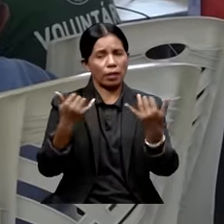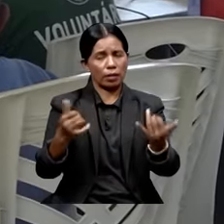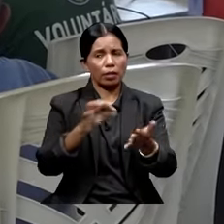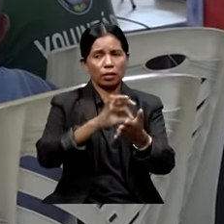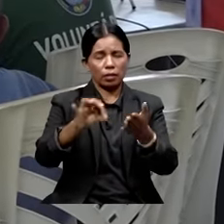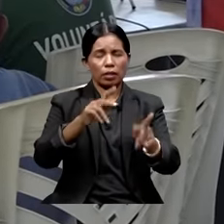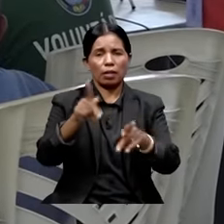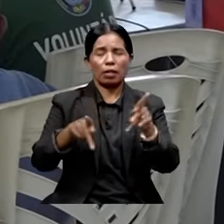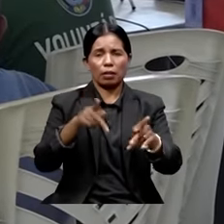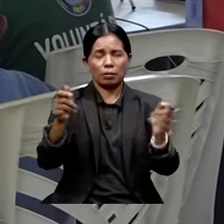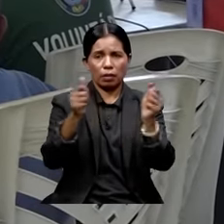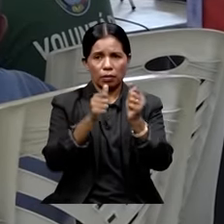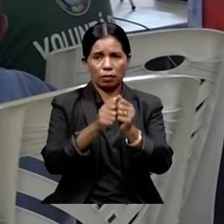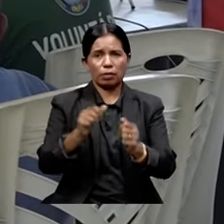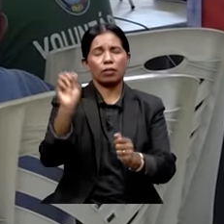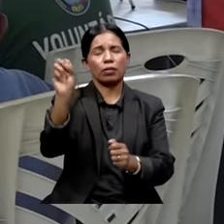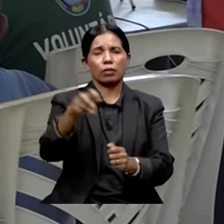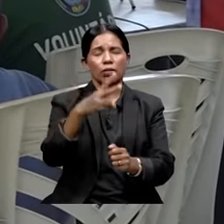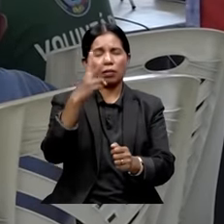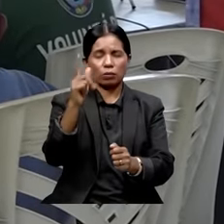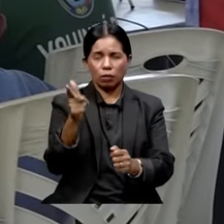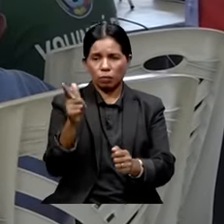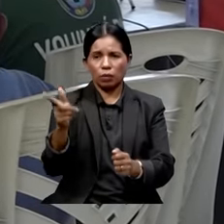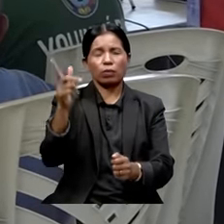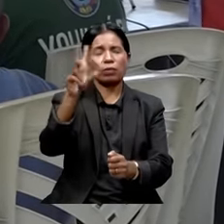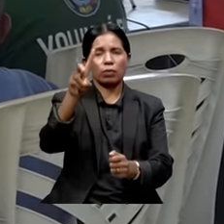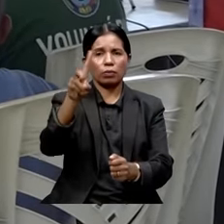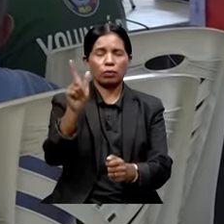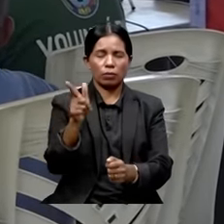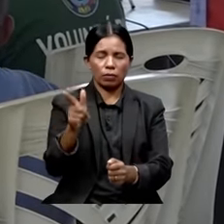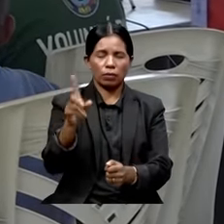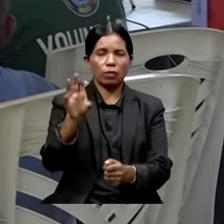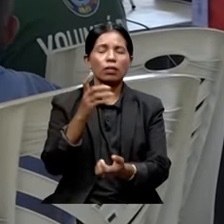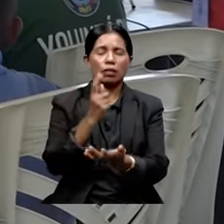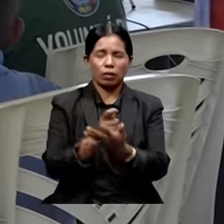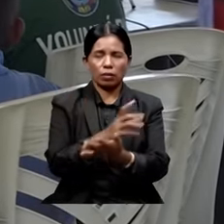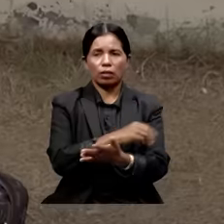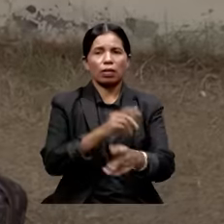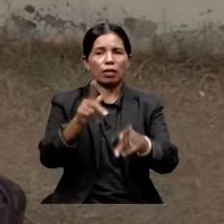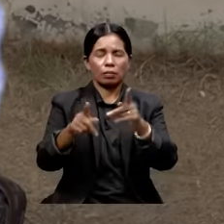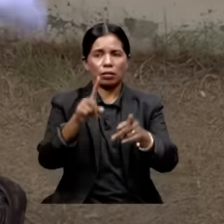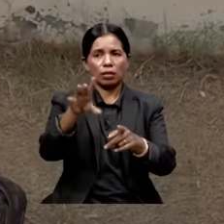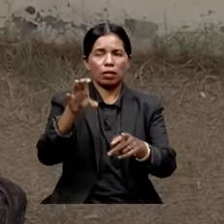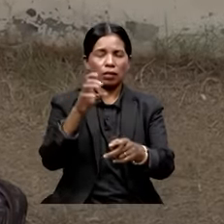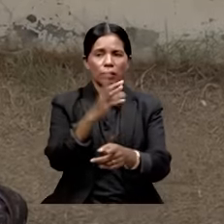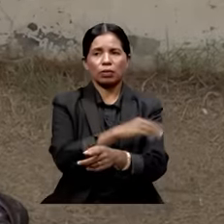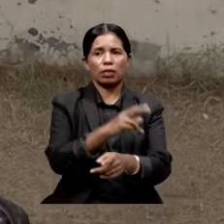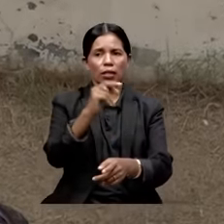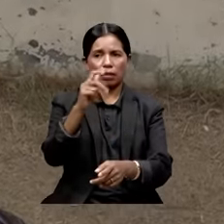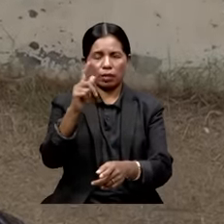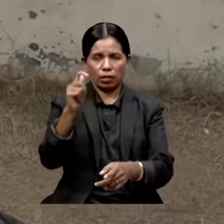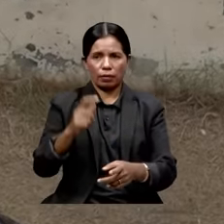resistona peregrino Sira besig riu atus rua nulo, no Rusi Indonesia peregrino riu ida atus ida,